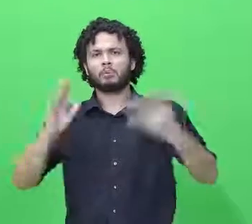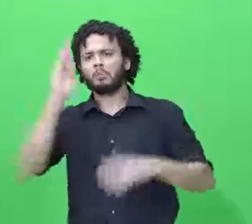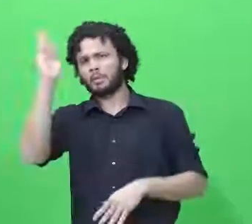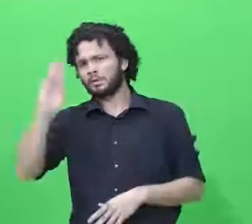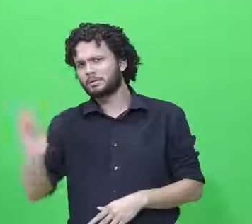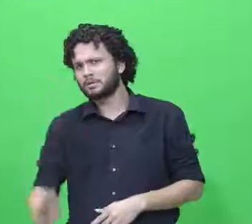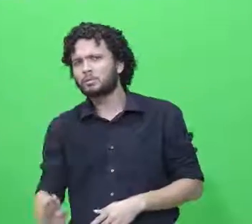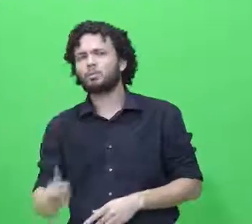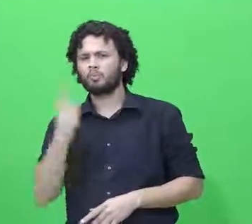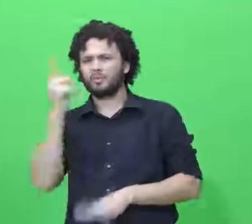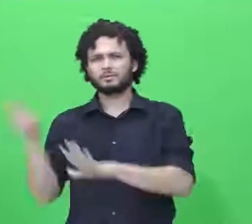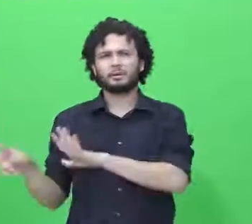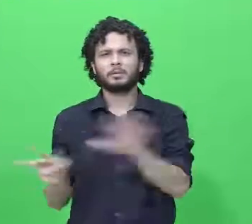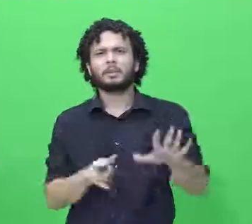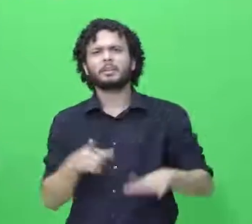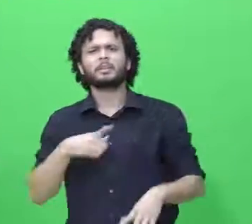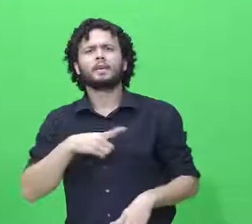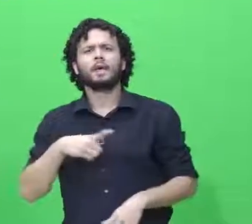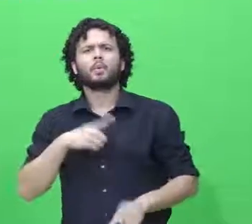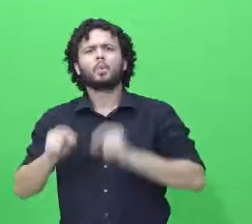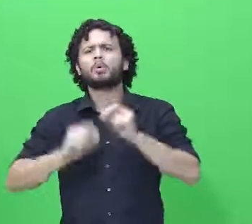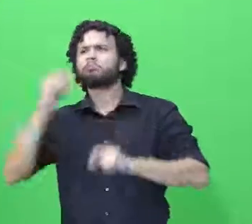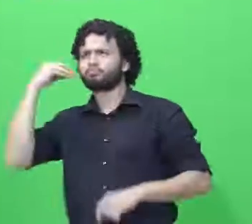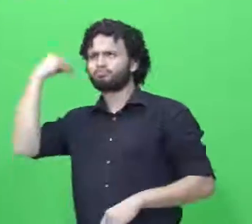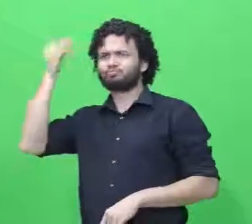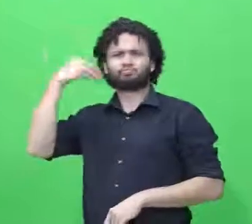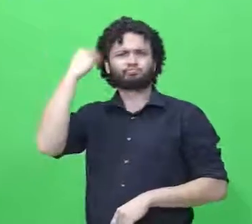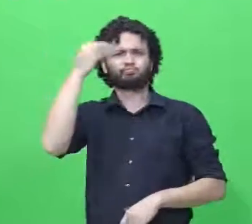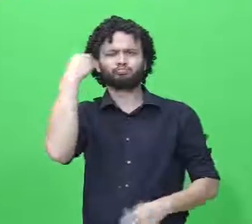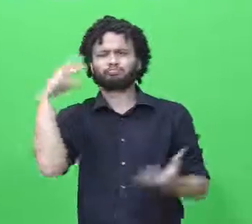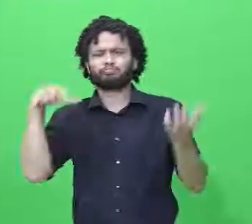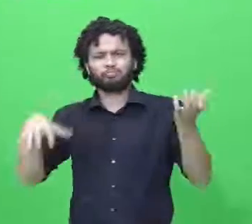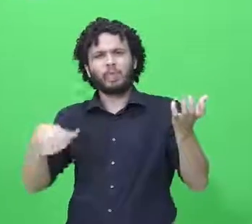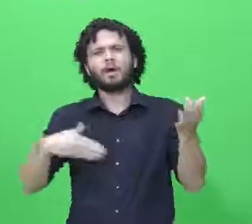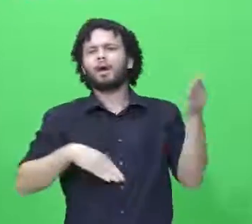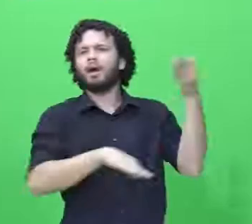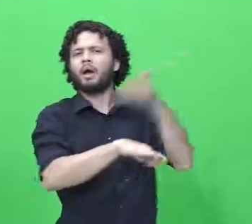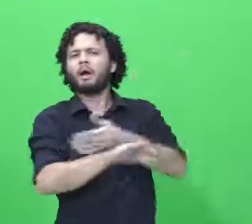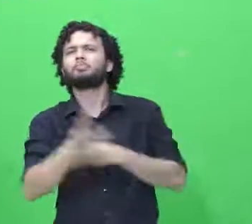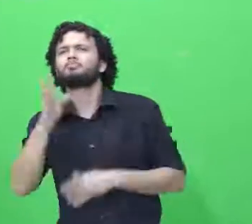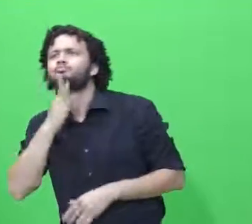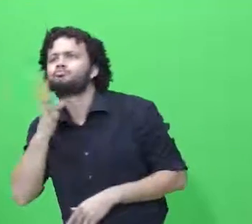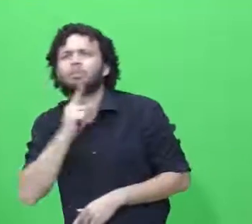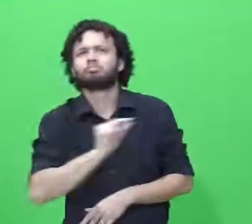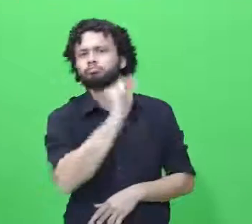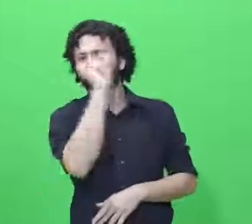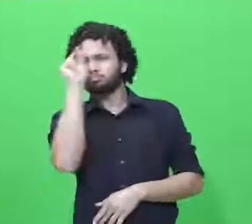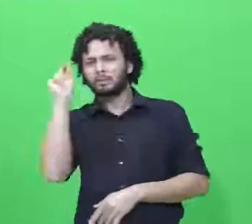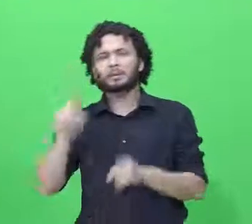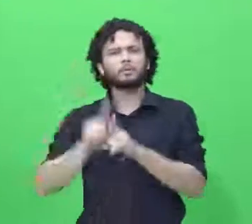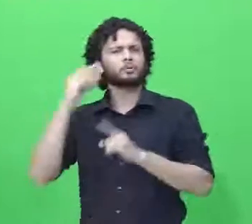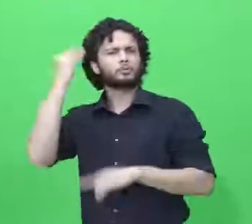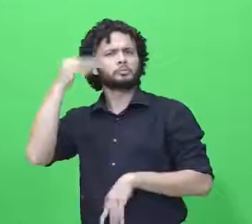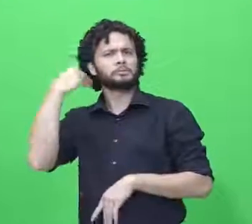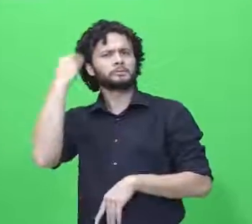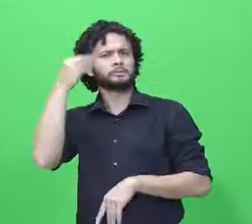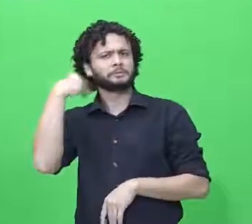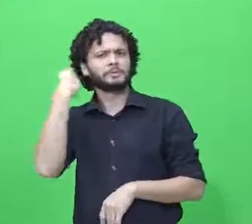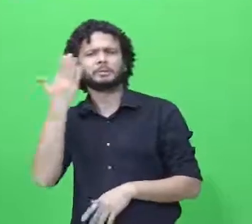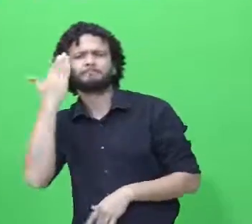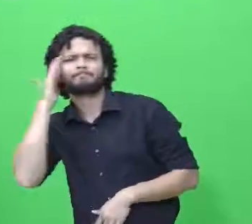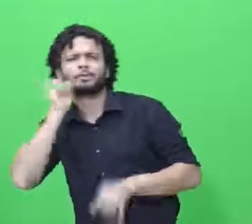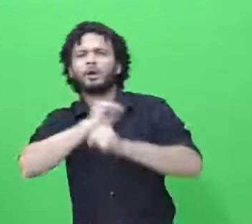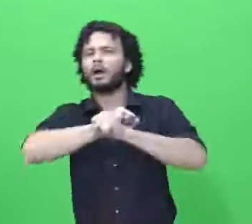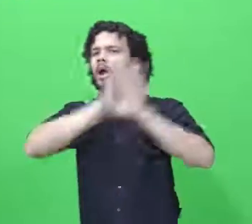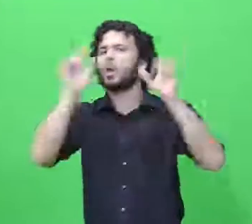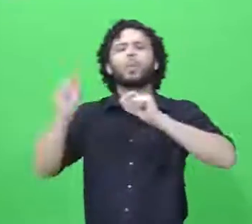semana, onde ele tem a vivência parlamentar e nessa vivência ele tem toda aquela experiência, né? O entendimento do